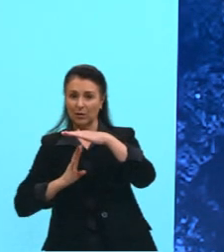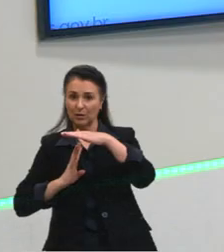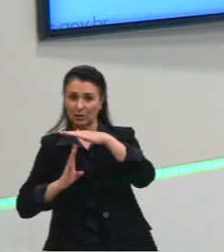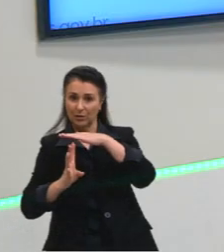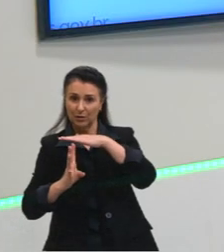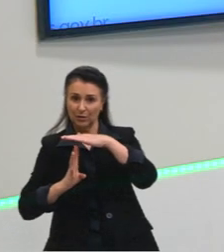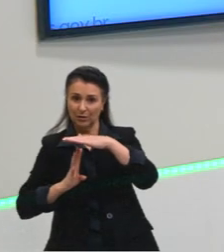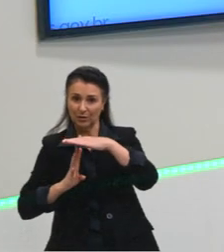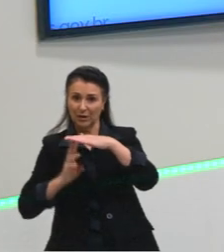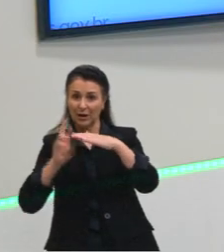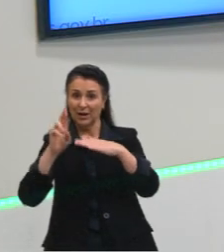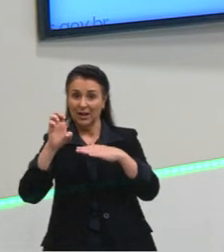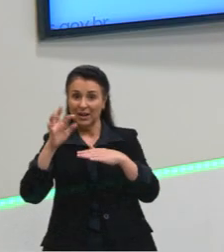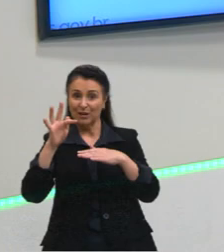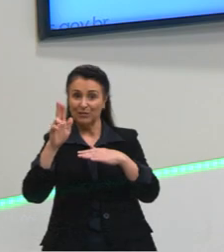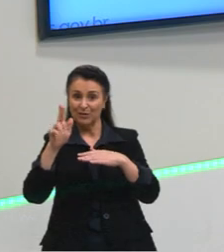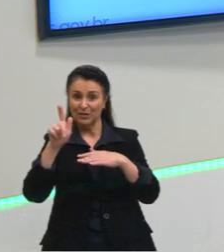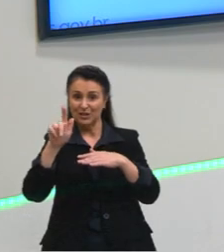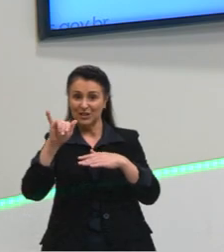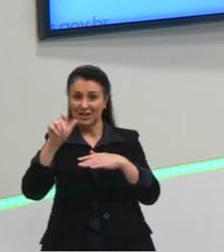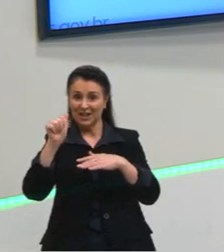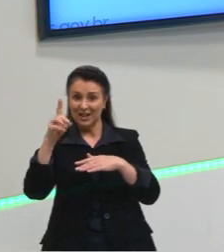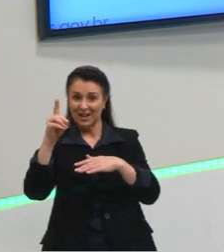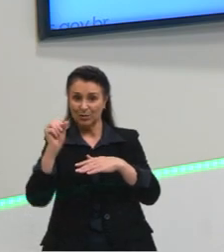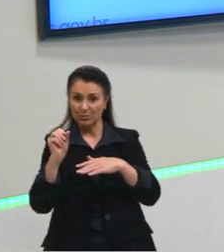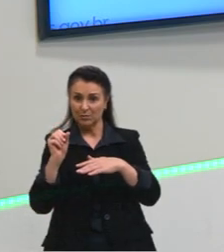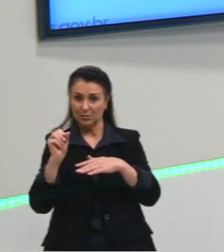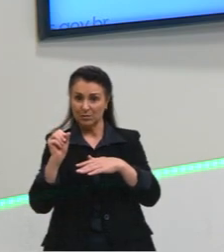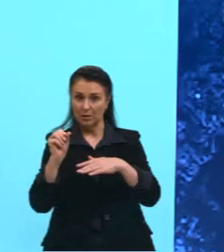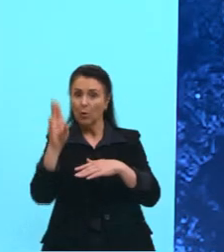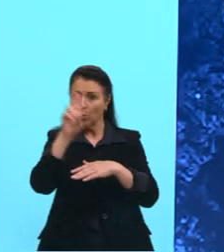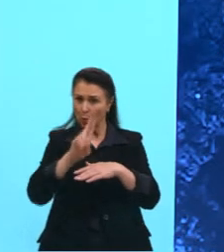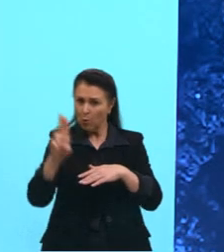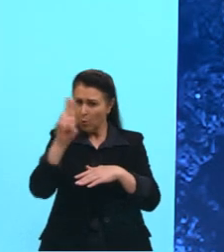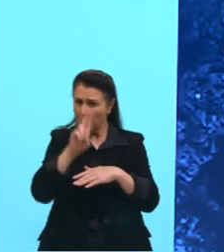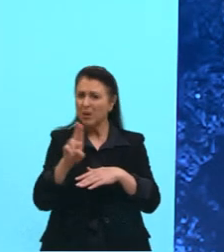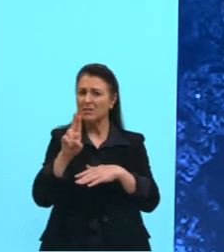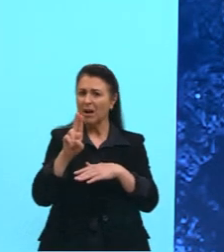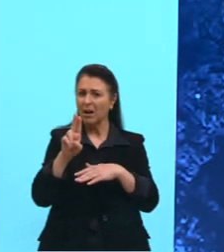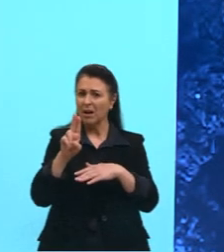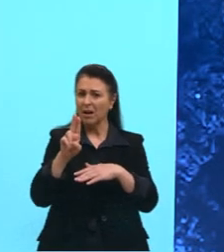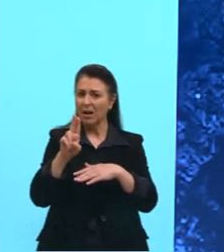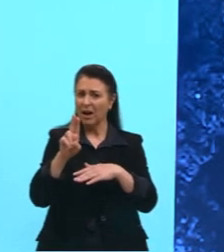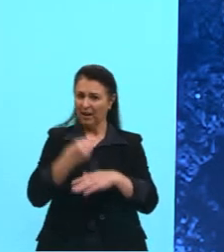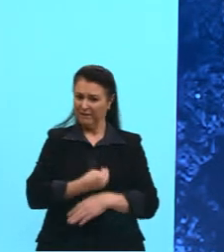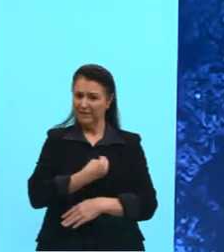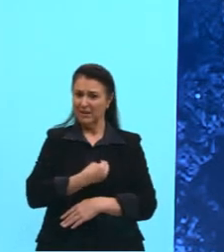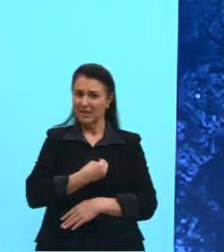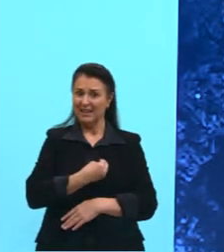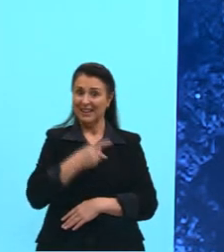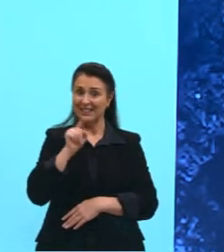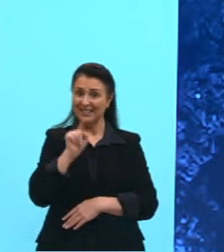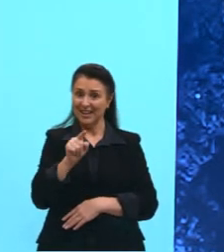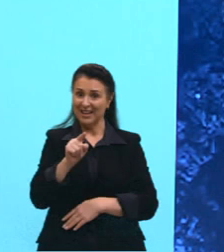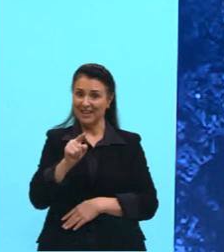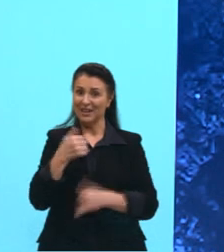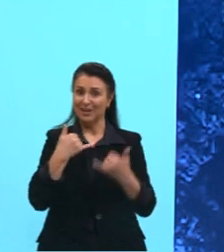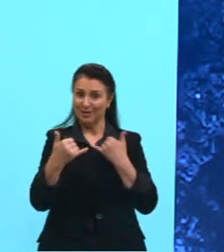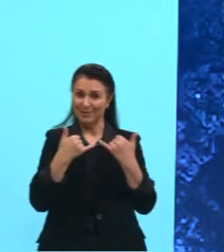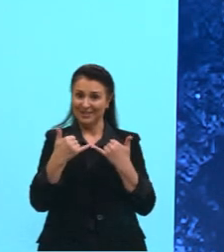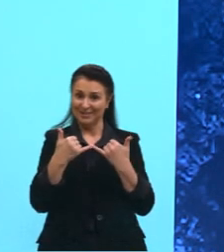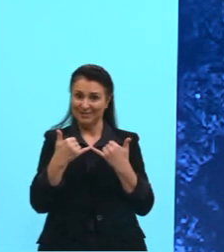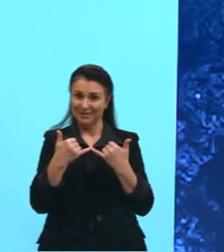calçar os sapatos você bom e dar o primeiro passo para entender a sua situação e daí aqui as